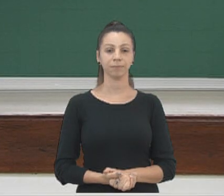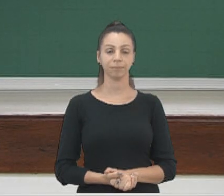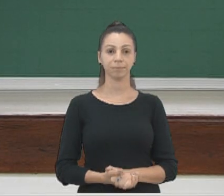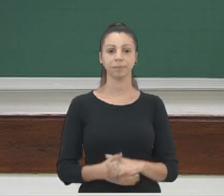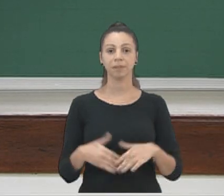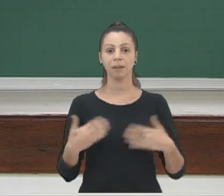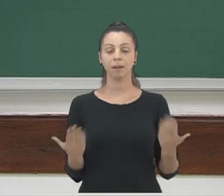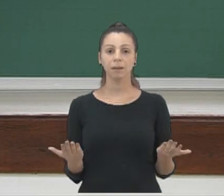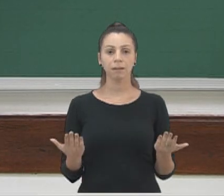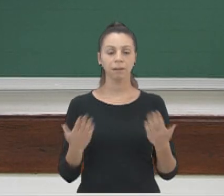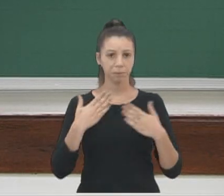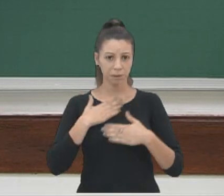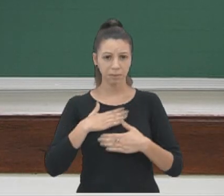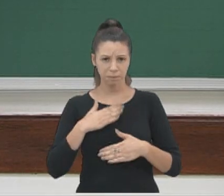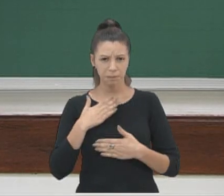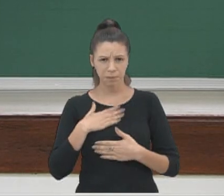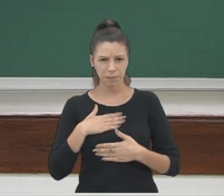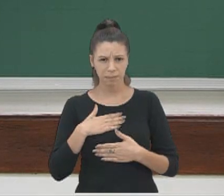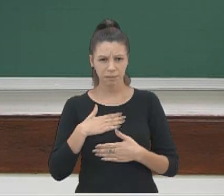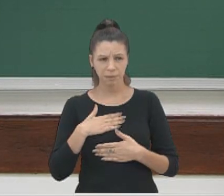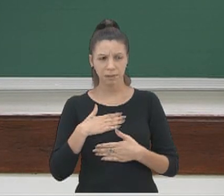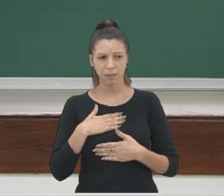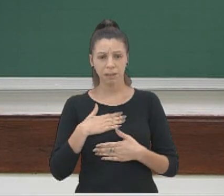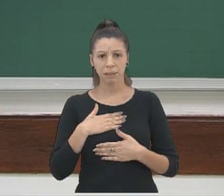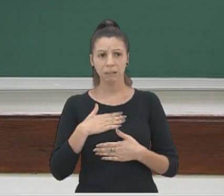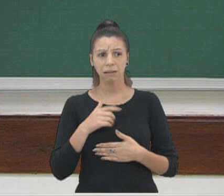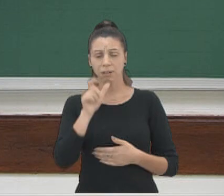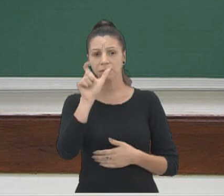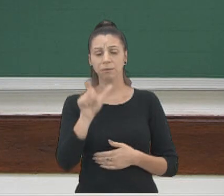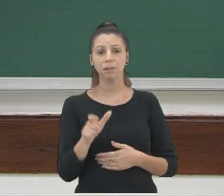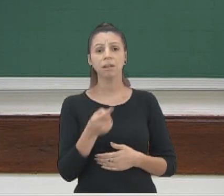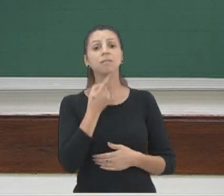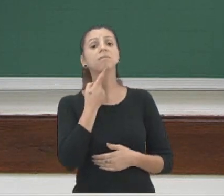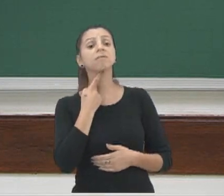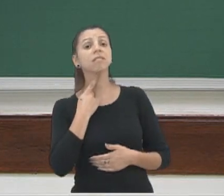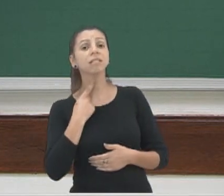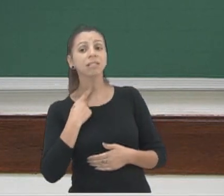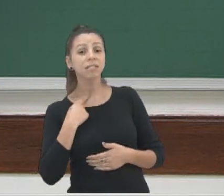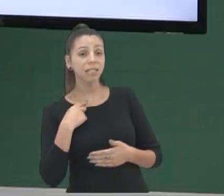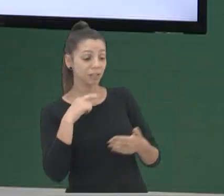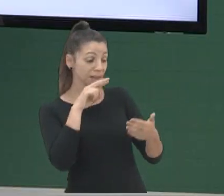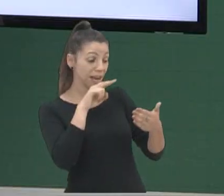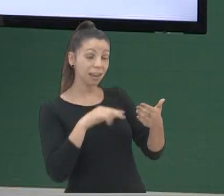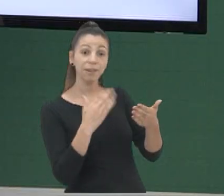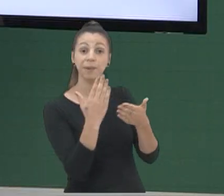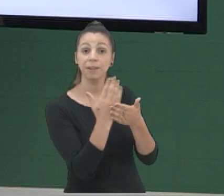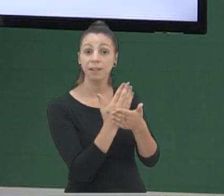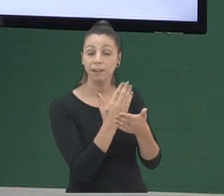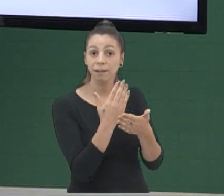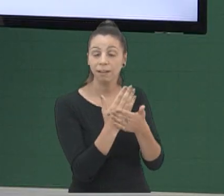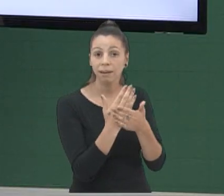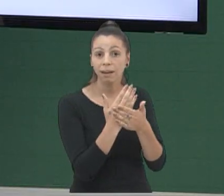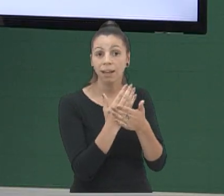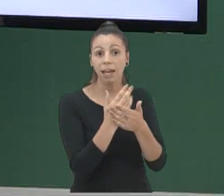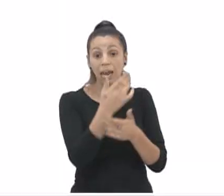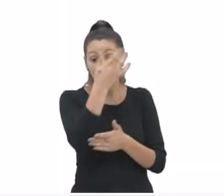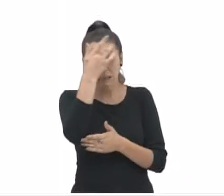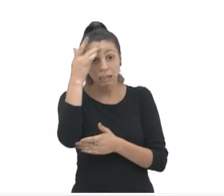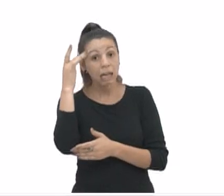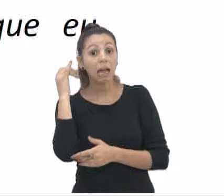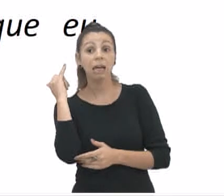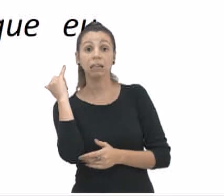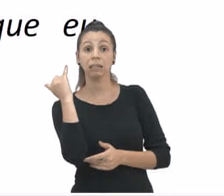Então, pessoal, tá tranquilo, né? A personagem que deseja ler o livro, ela narra,